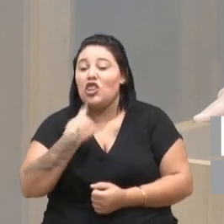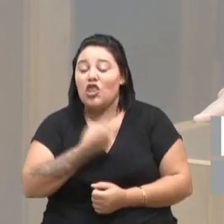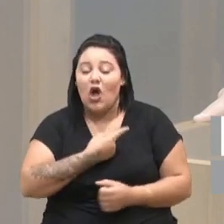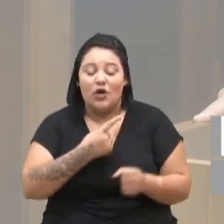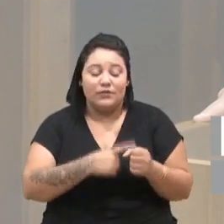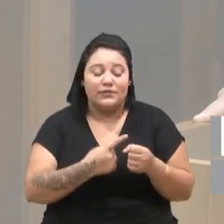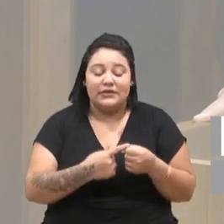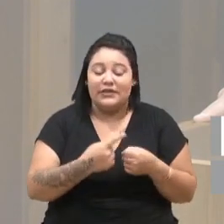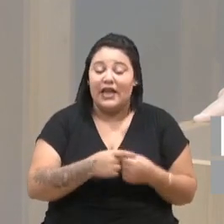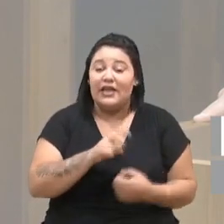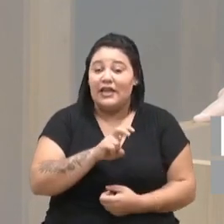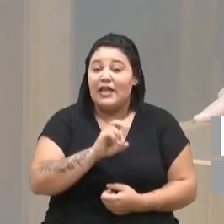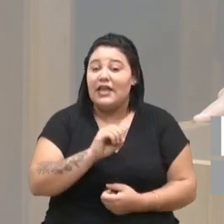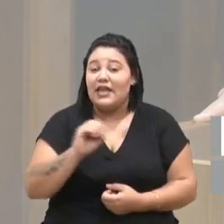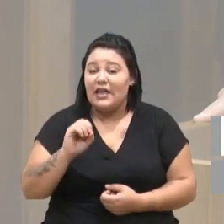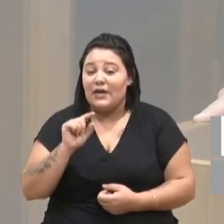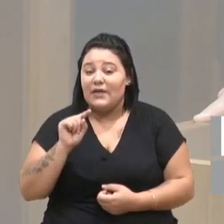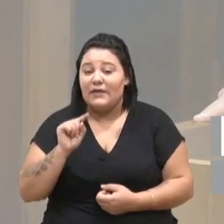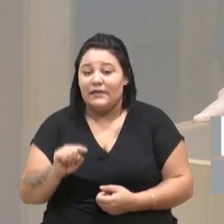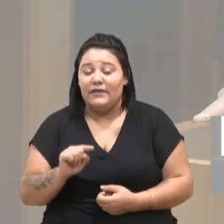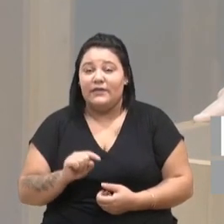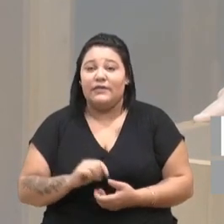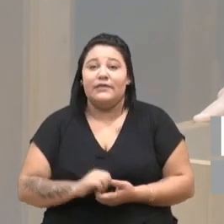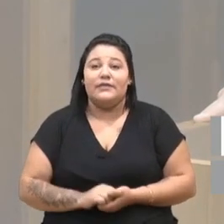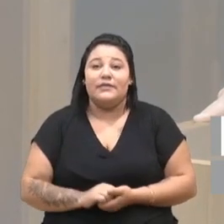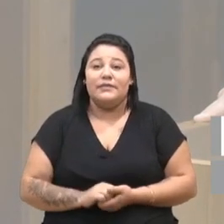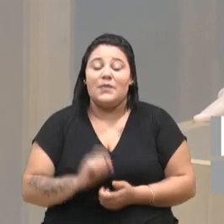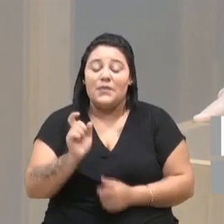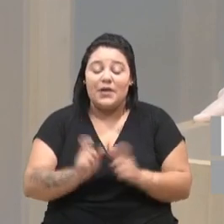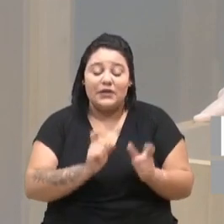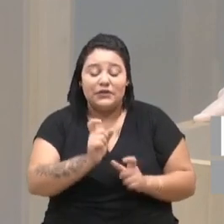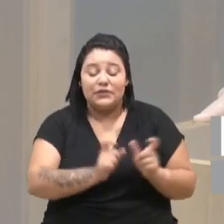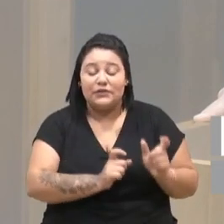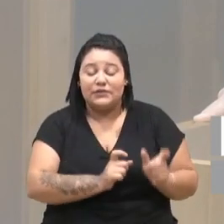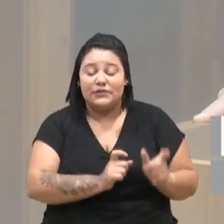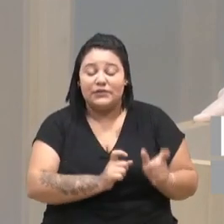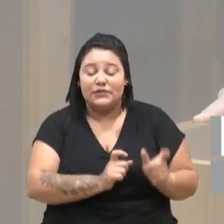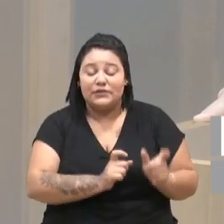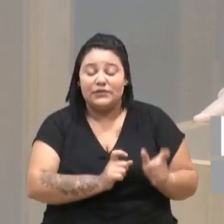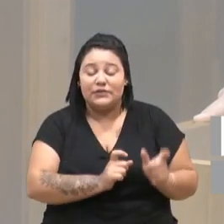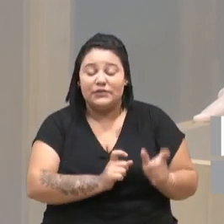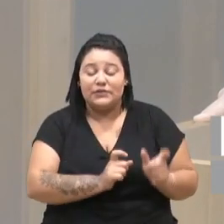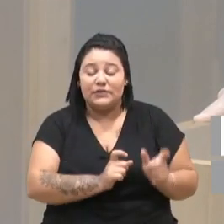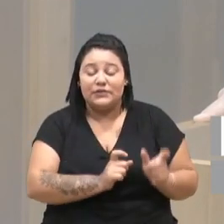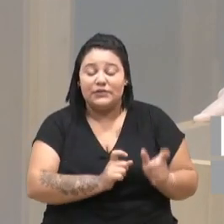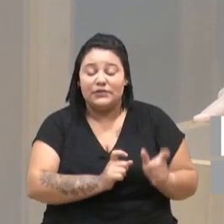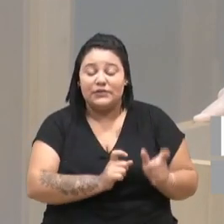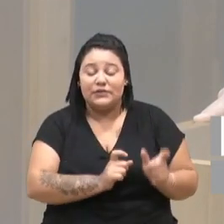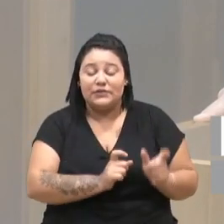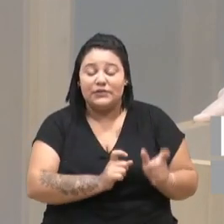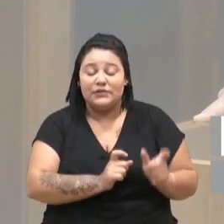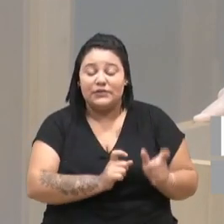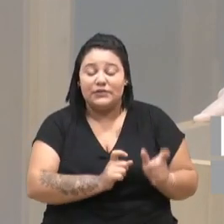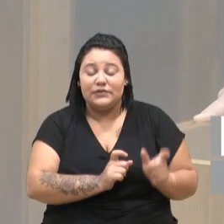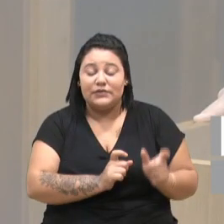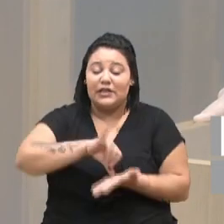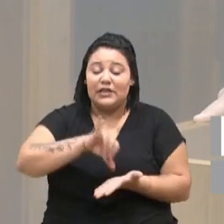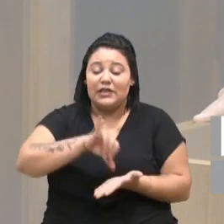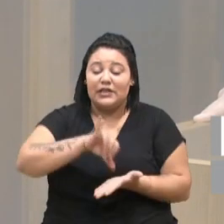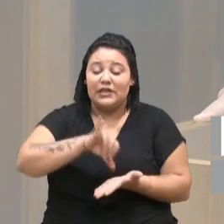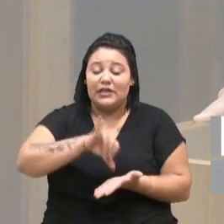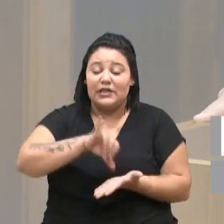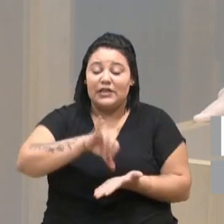cidade de 500 mil habitantes, com parte central, bairros populosos